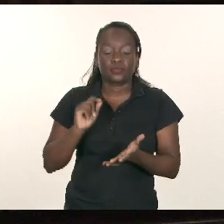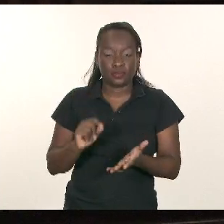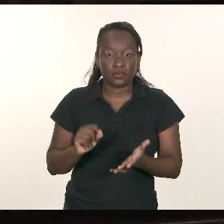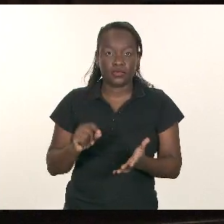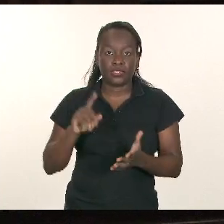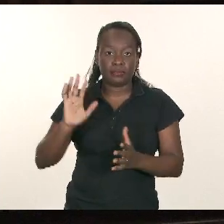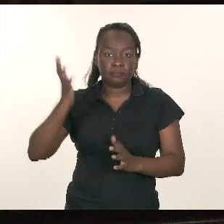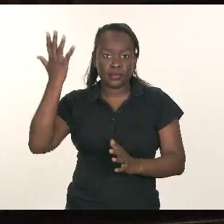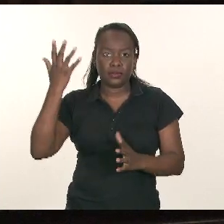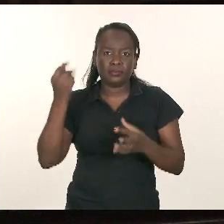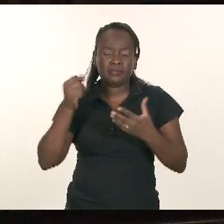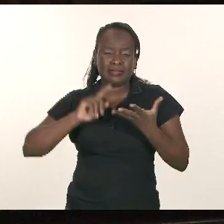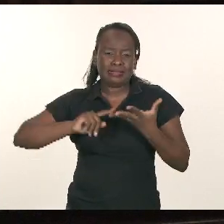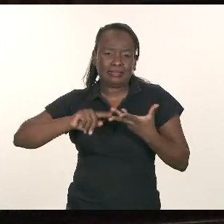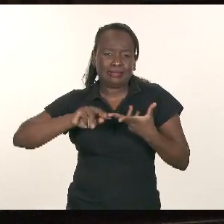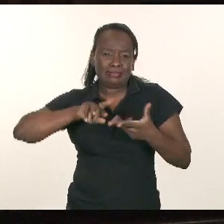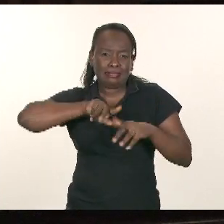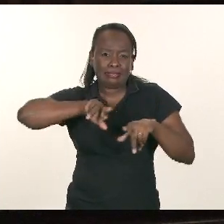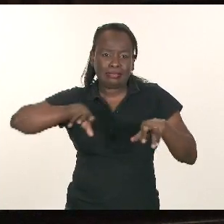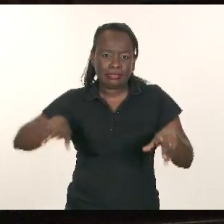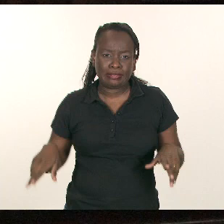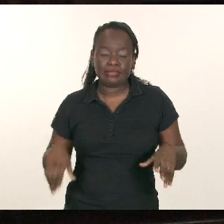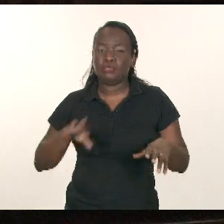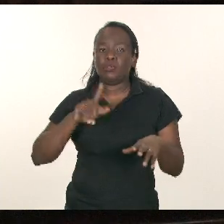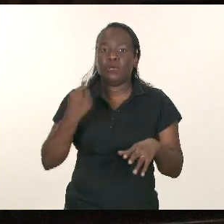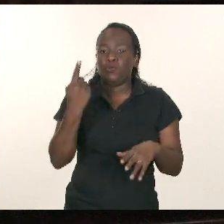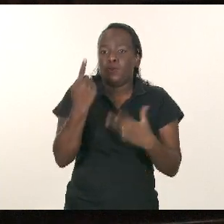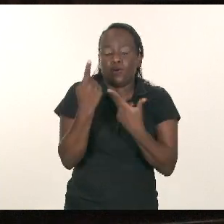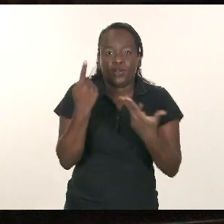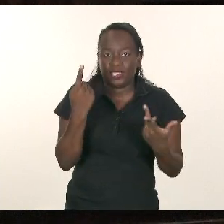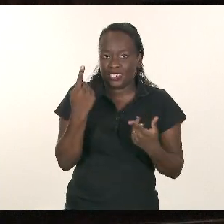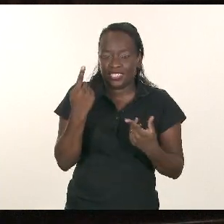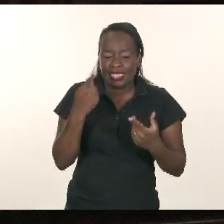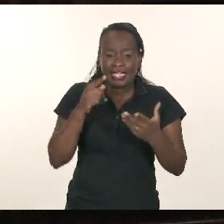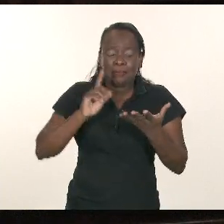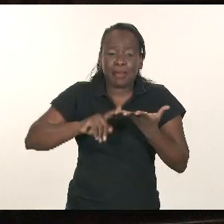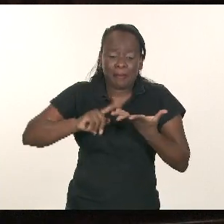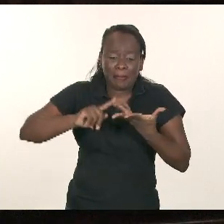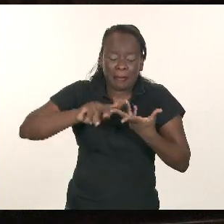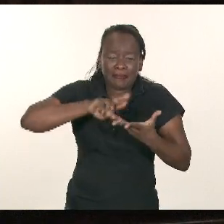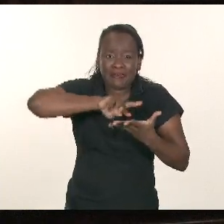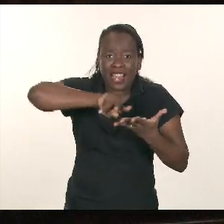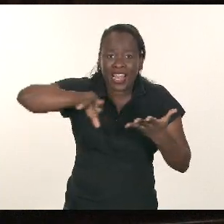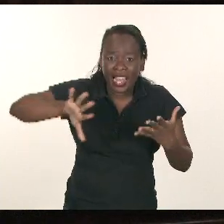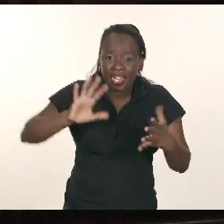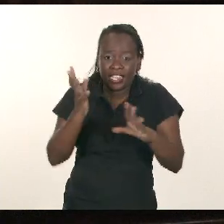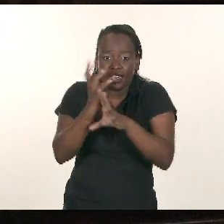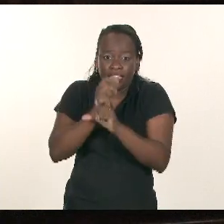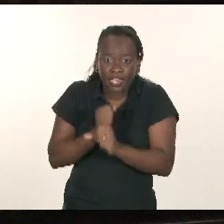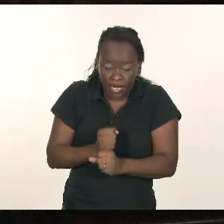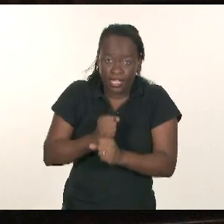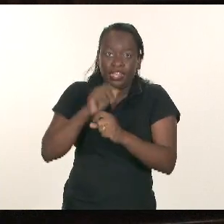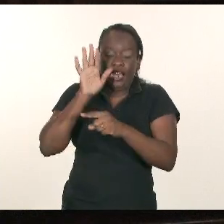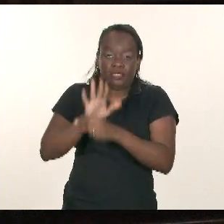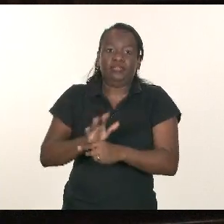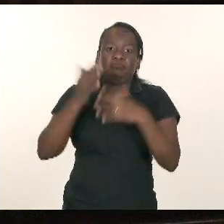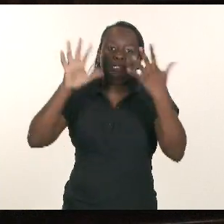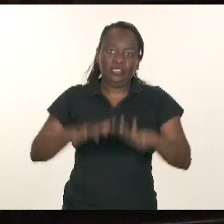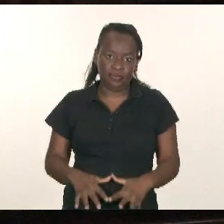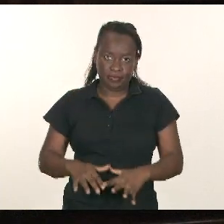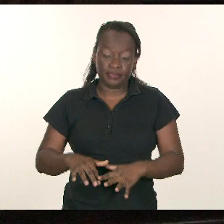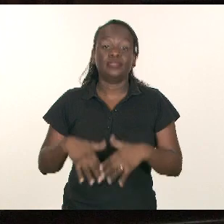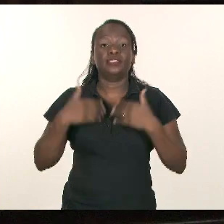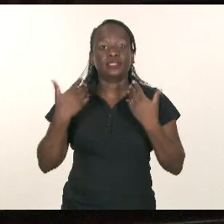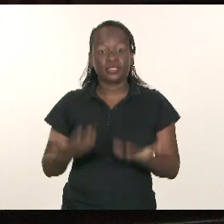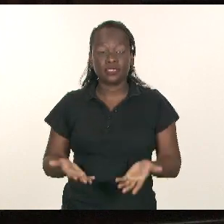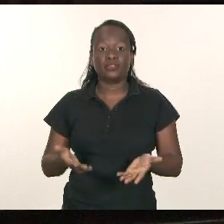esse fenômeno é tão complexo que não é determinado por uma coisa só, é um conjunto de variáveis, um conjunto de fatores. E,